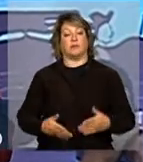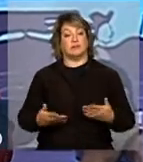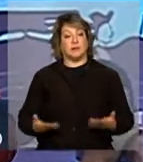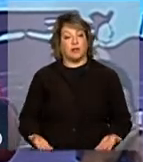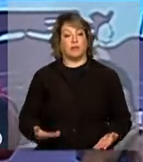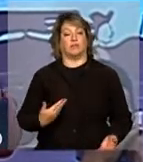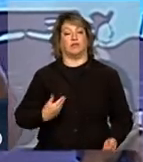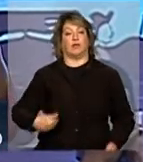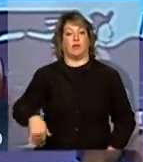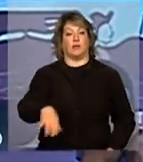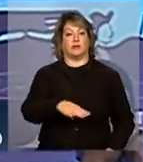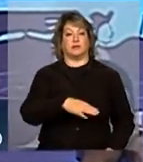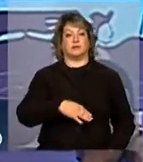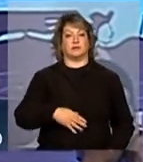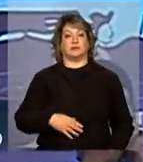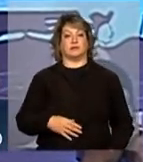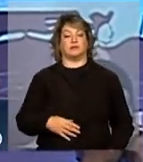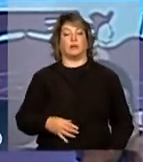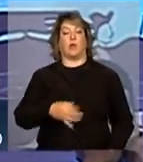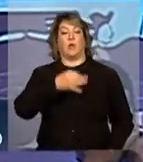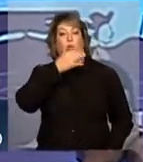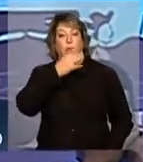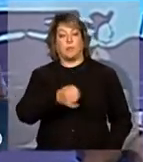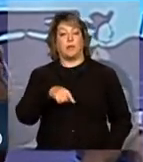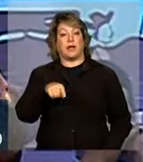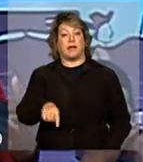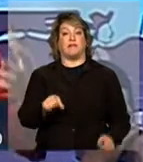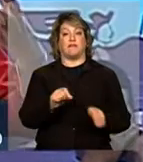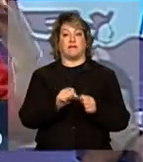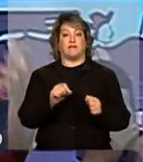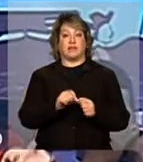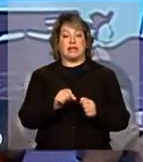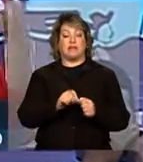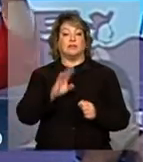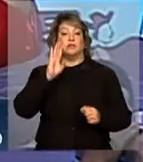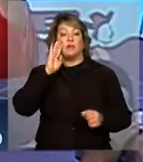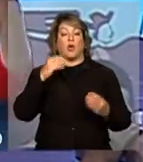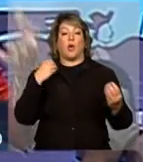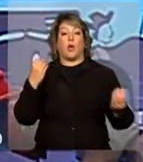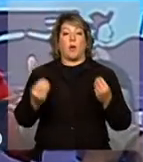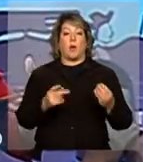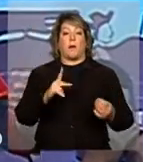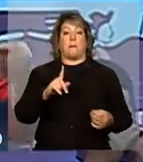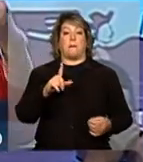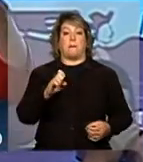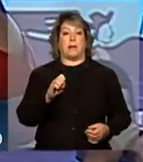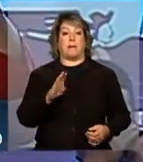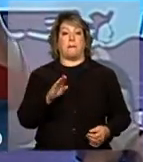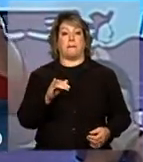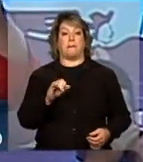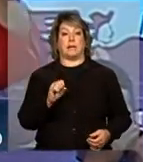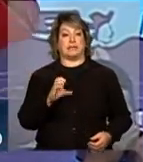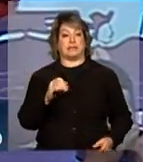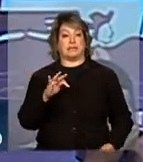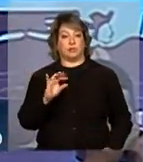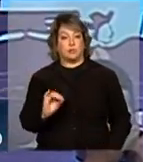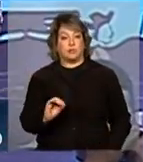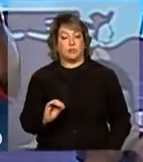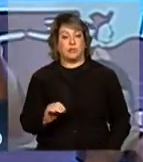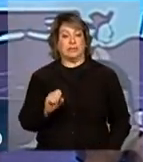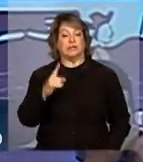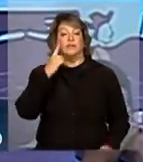isso, nós propomos que ele fosse feito sobre a forma de um plebiscito, que se